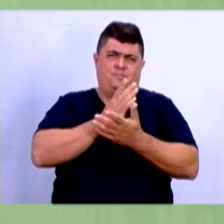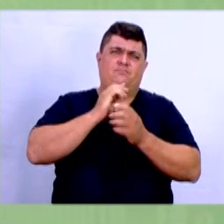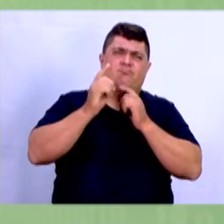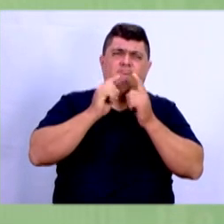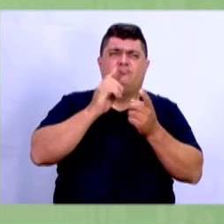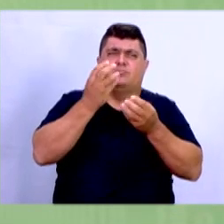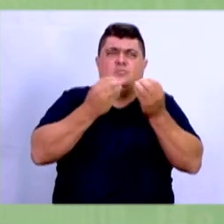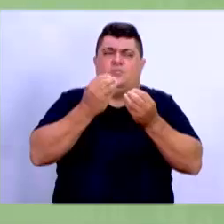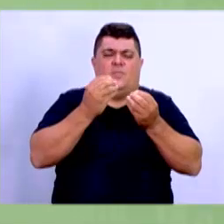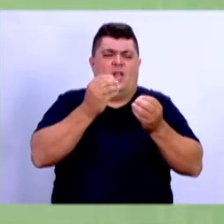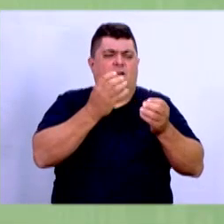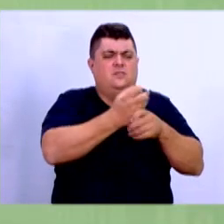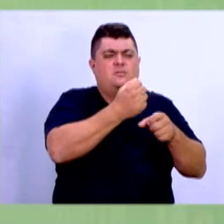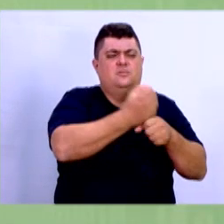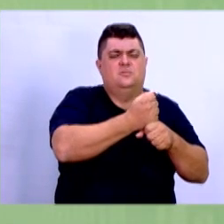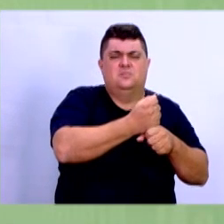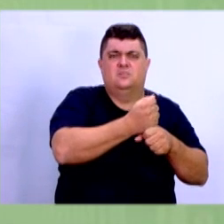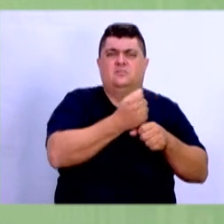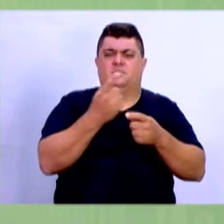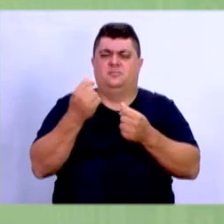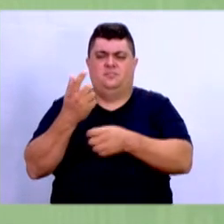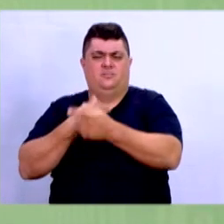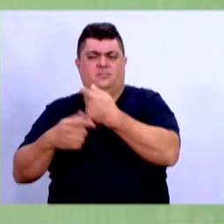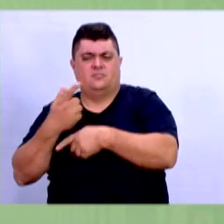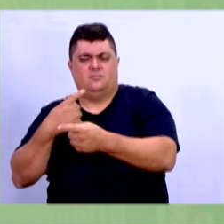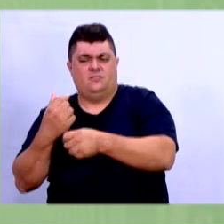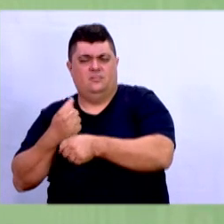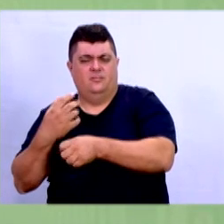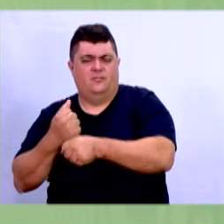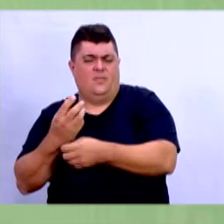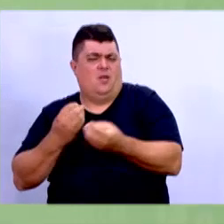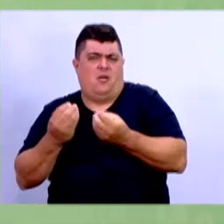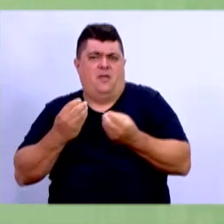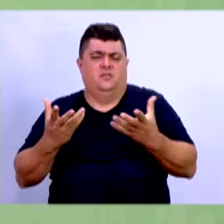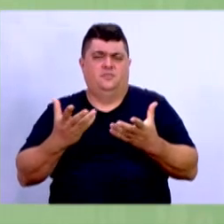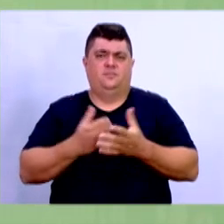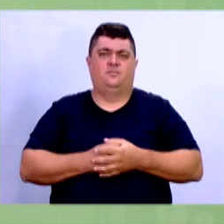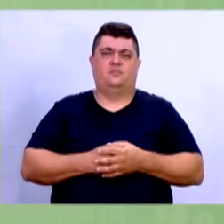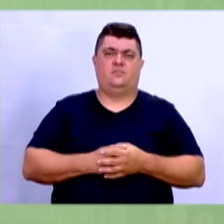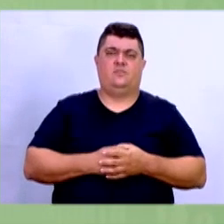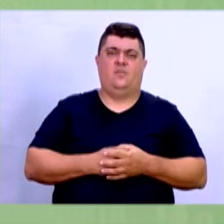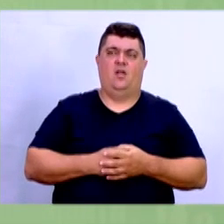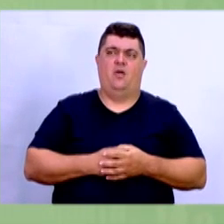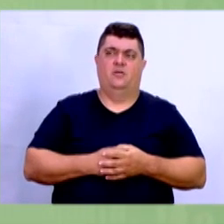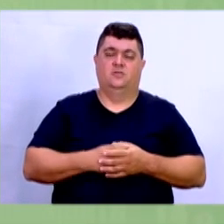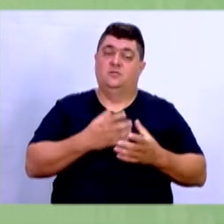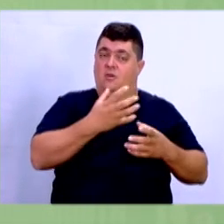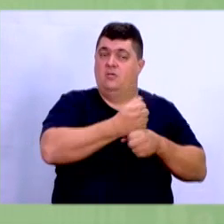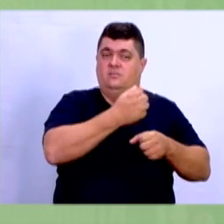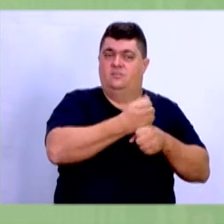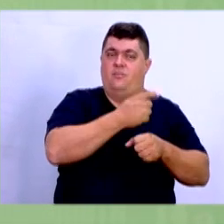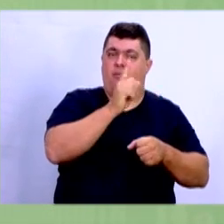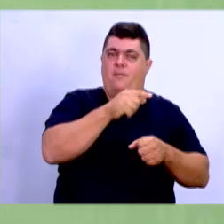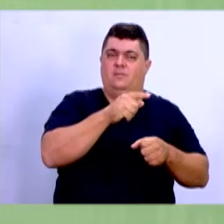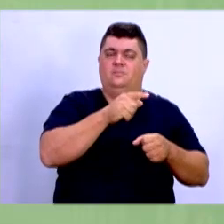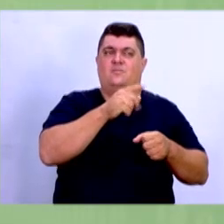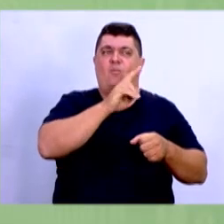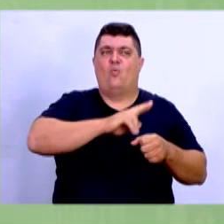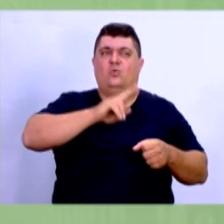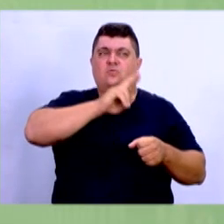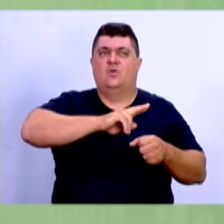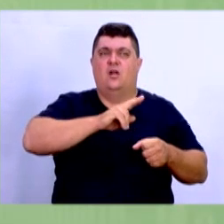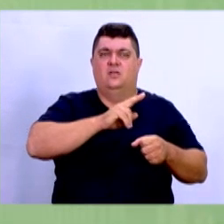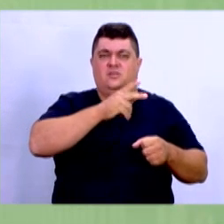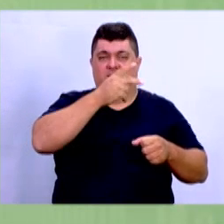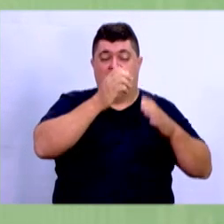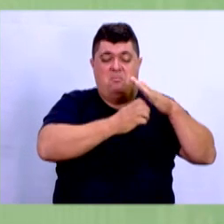sobre qual é o papel da contabilidade na empresa e qual é o papel da gestão financeira. A contabilidade, geralmente, ela é utilizada por